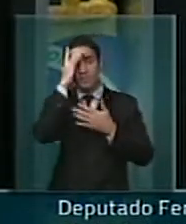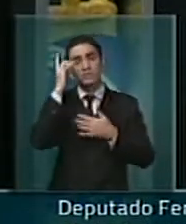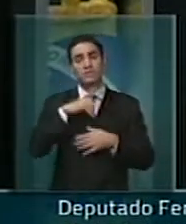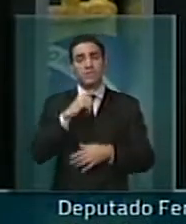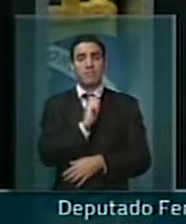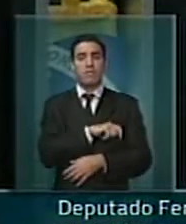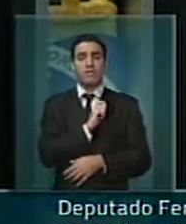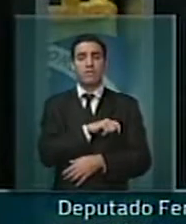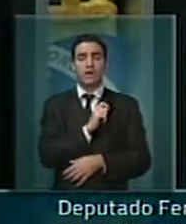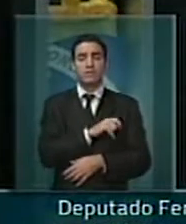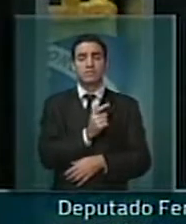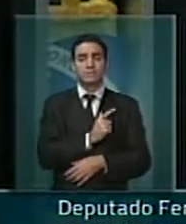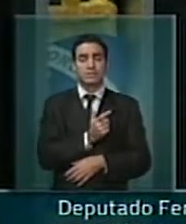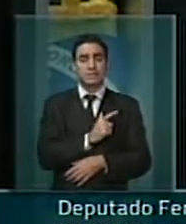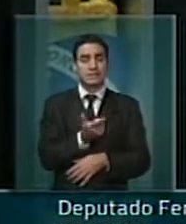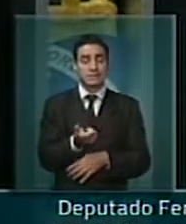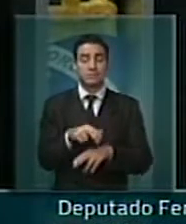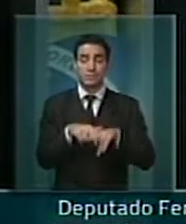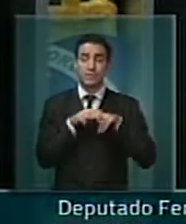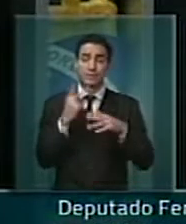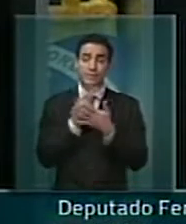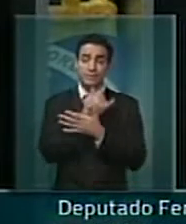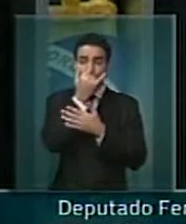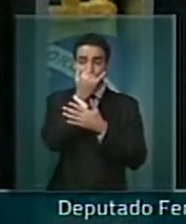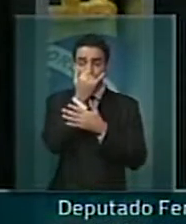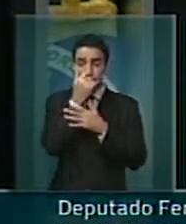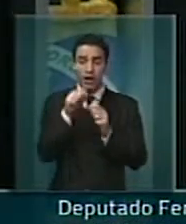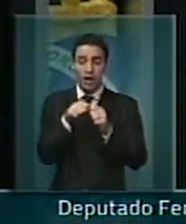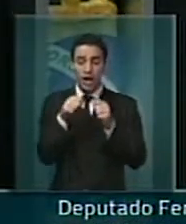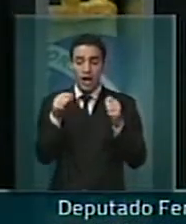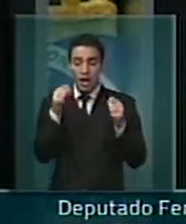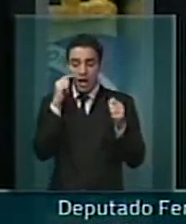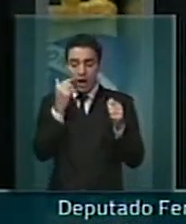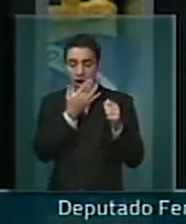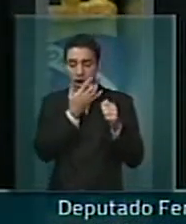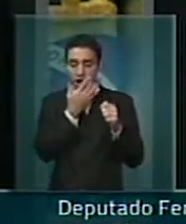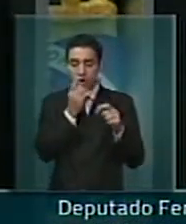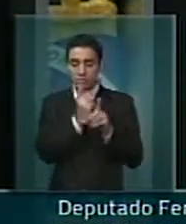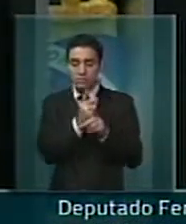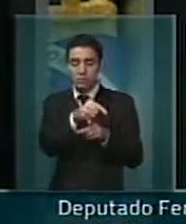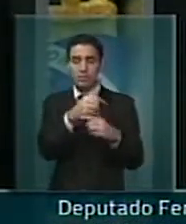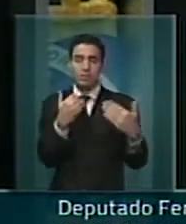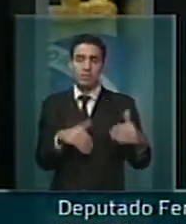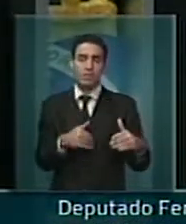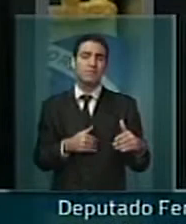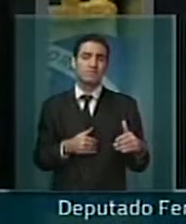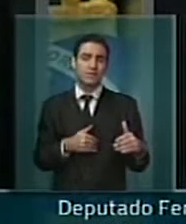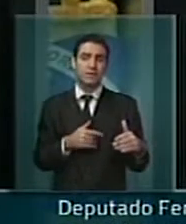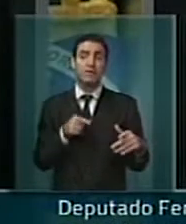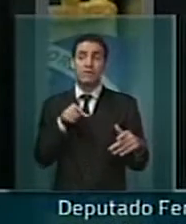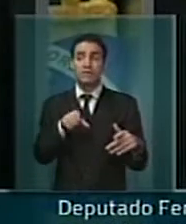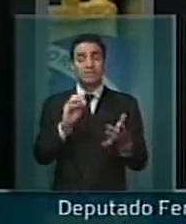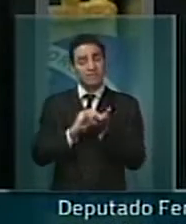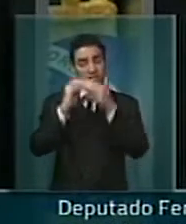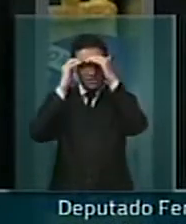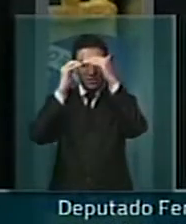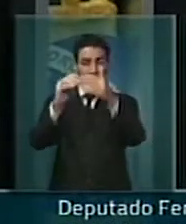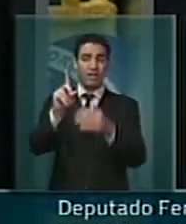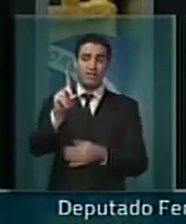possam acontecer para ferir, né, instrumentos importantes, democráticos,